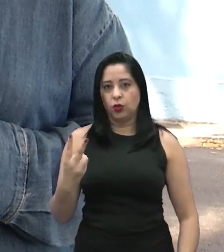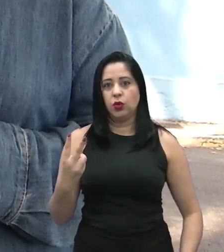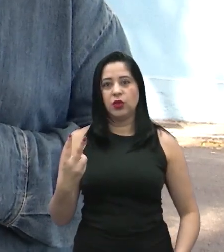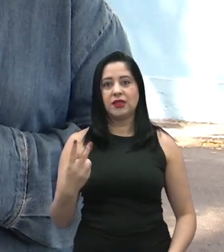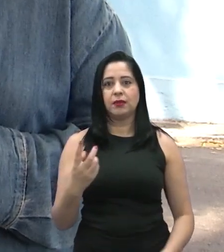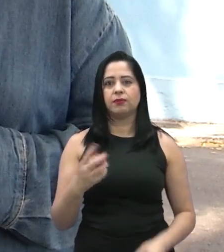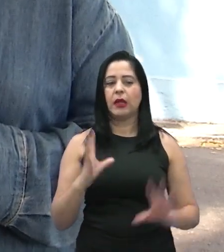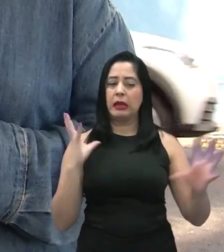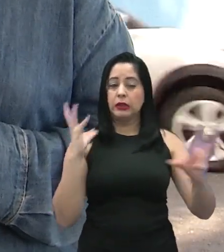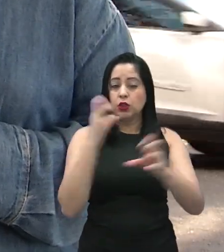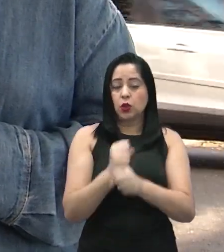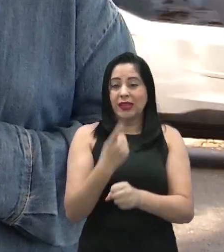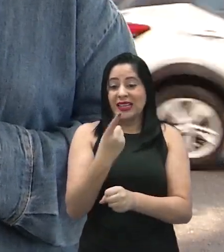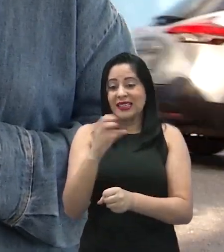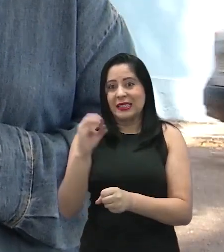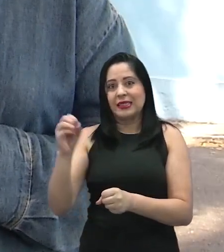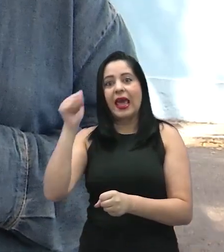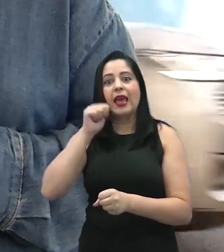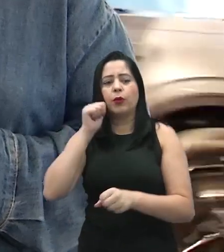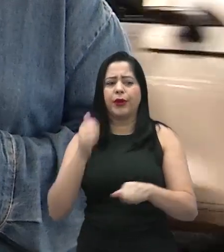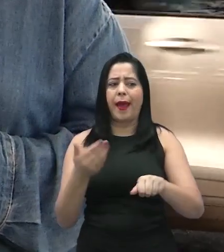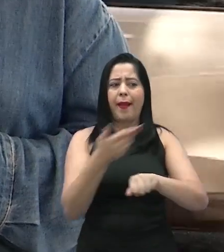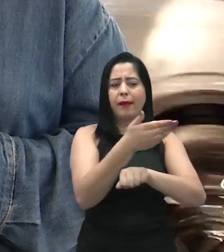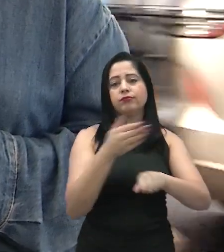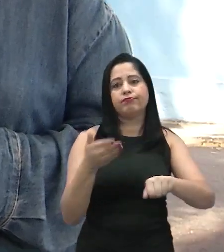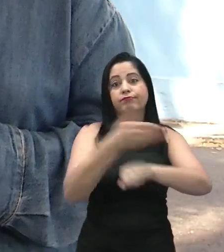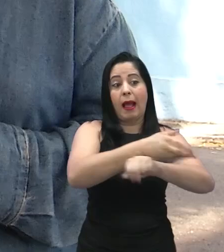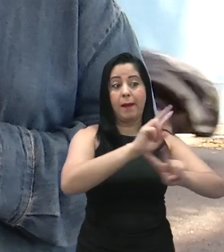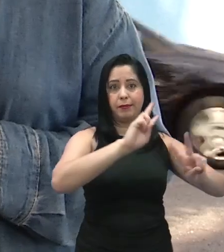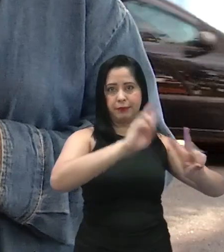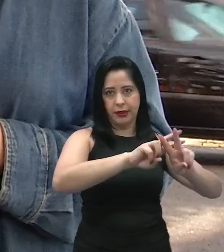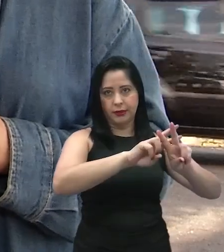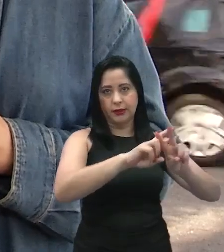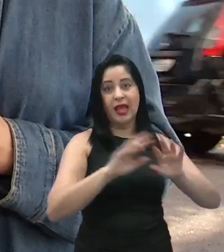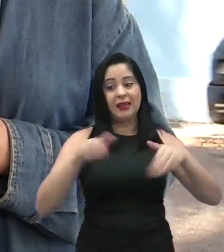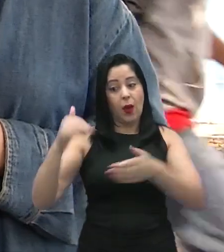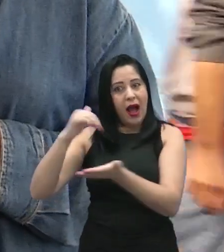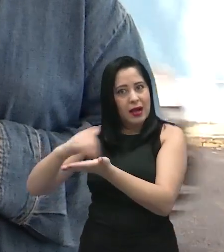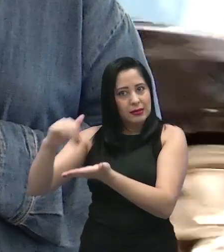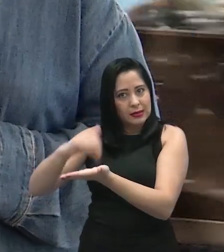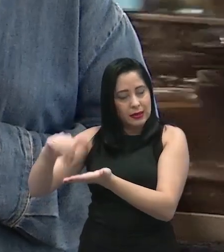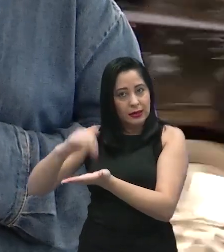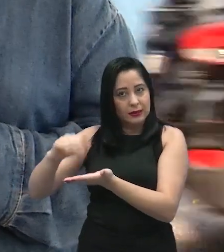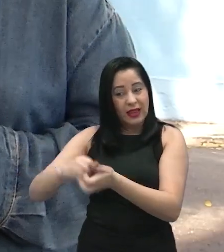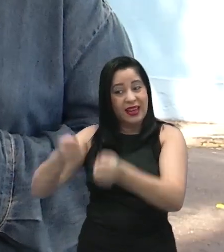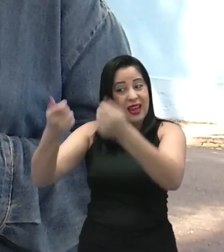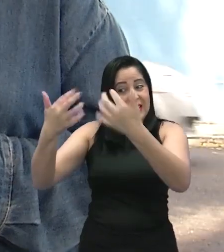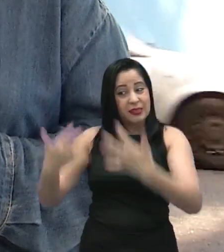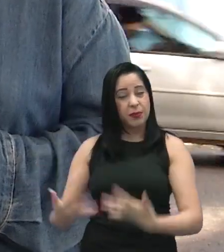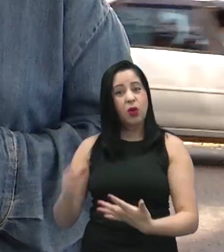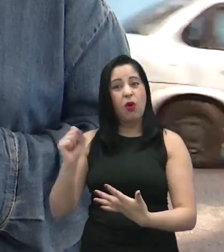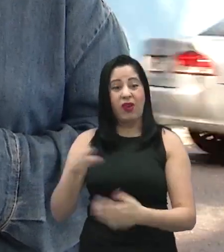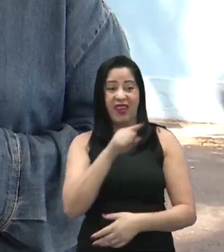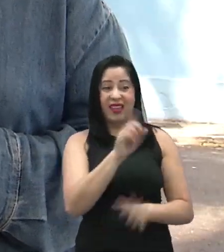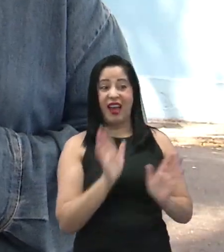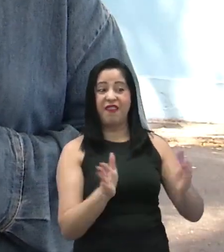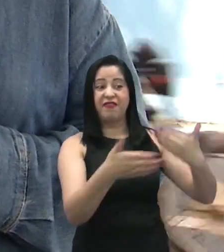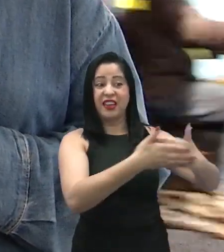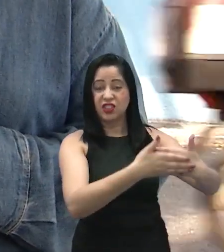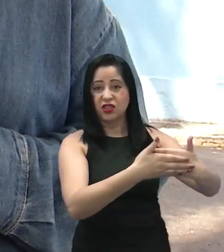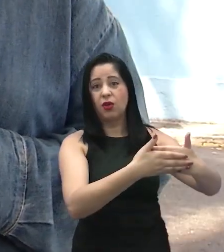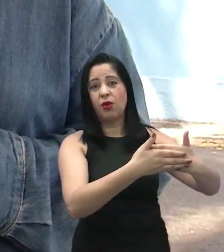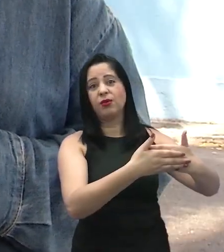em 2022 e abrigava cerca de 100 mulheres. Segundo a Secretaria da Administração Penitenciária, o local